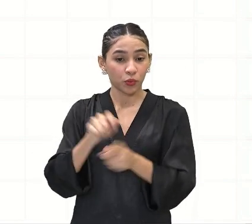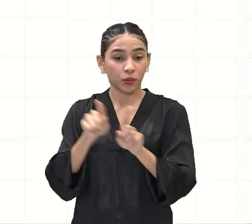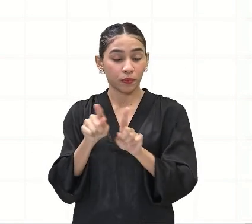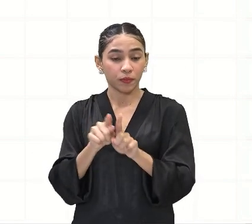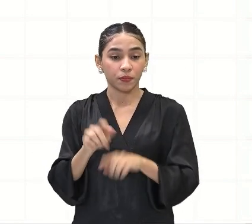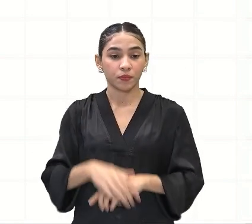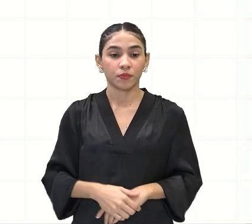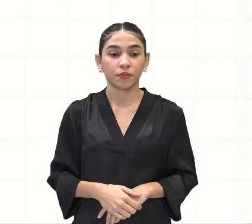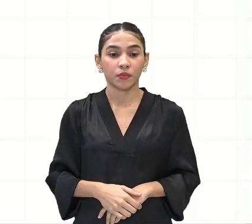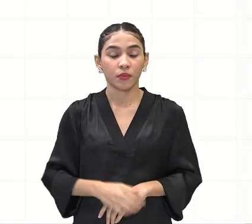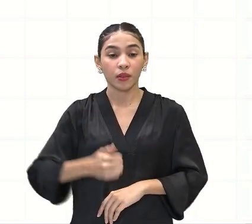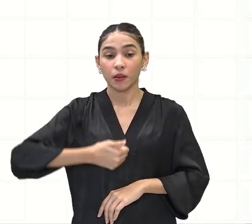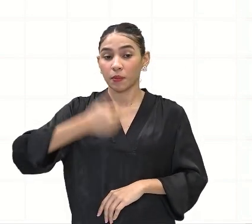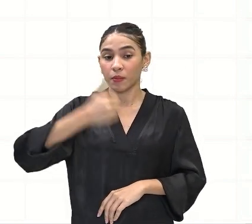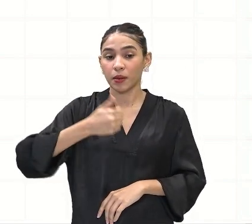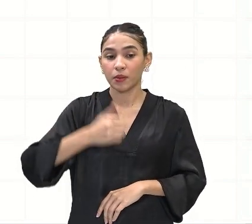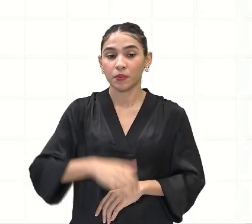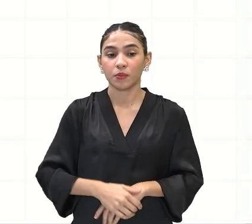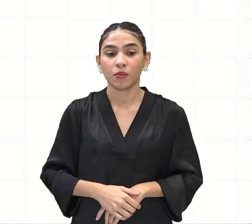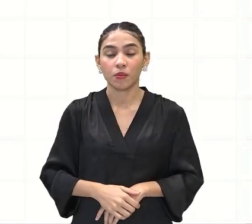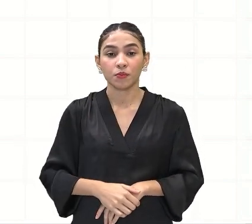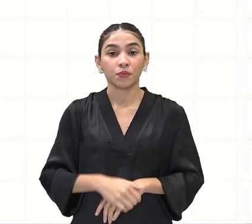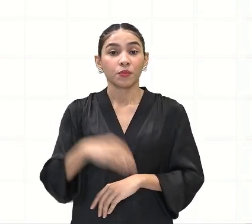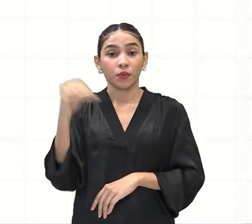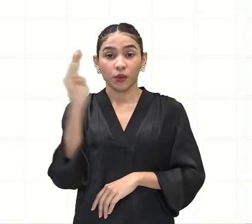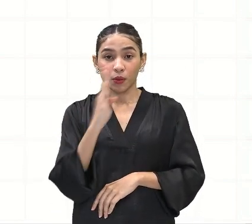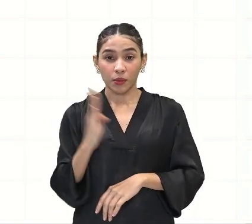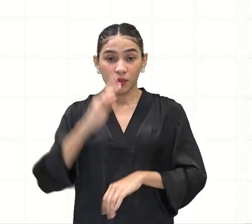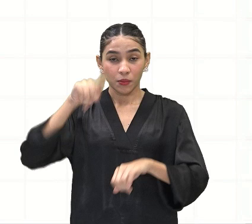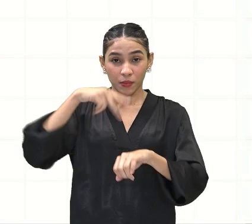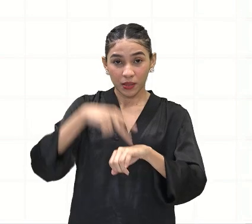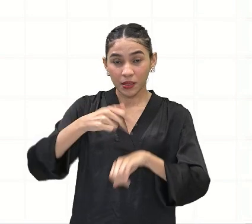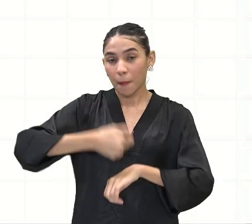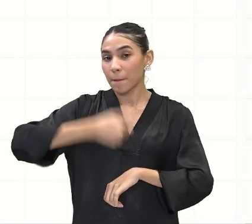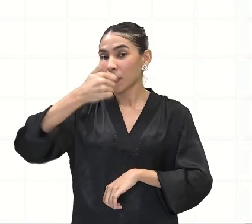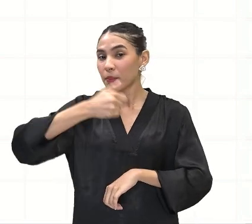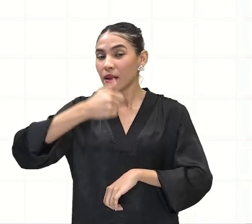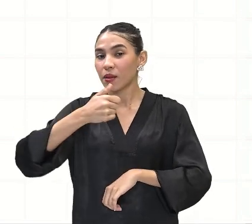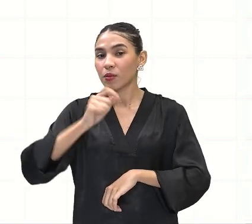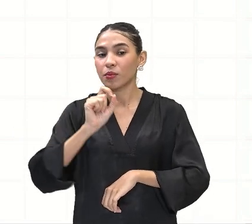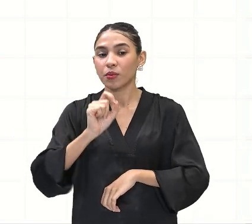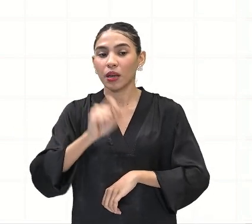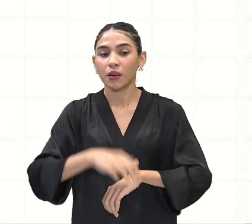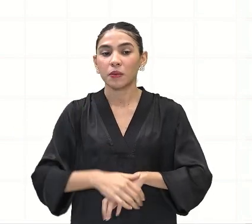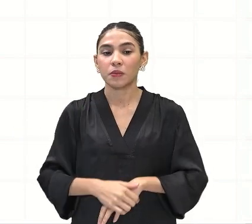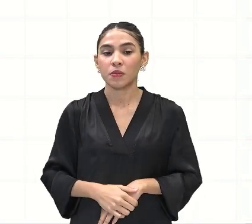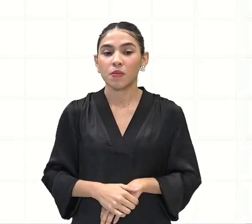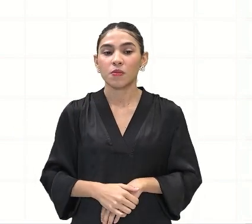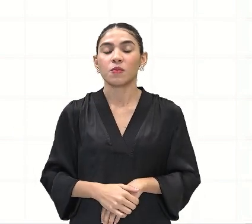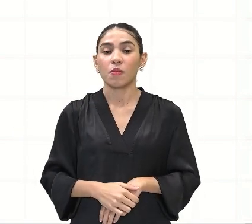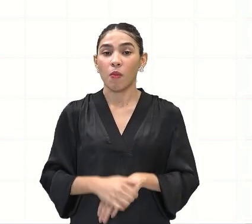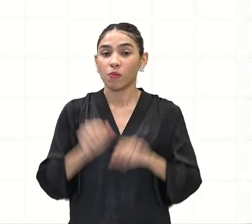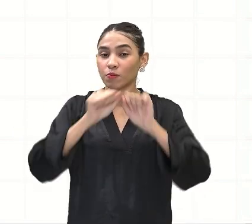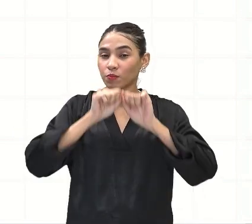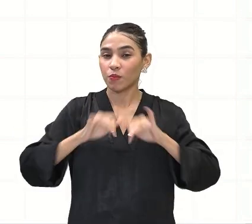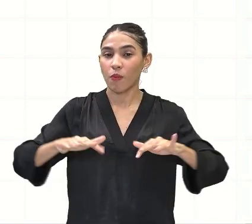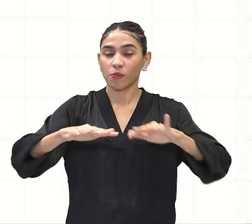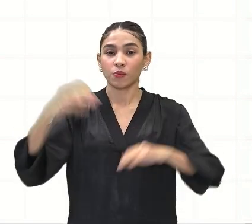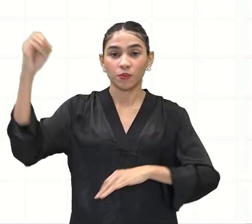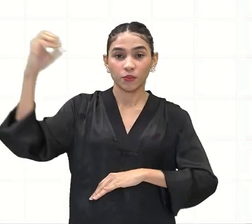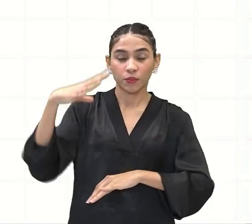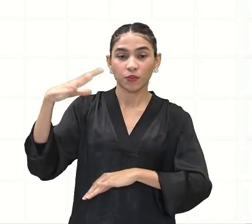Bom, primeiramente, no Brasil, um primeiro ponto, né, da difusão dos